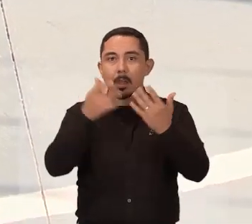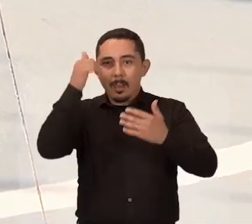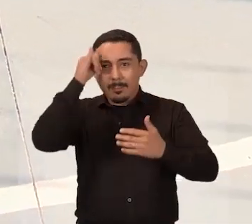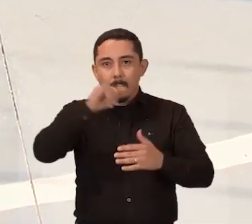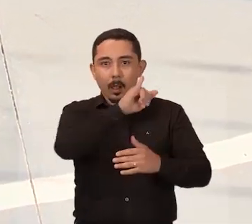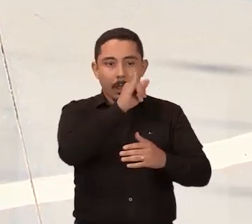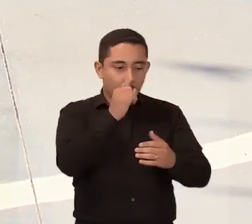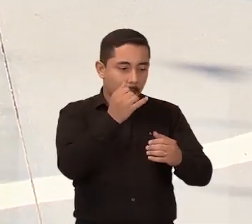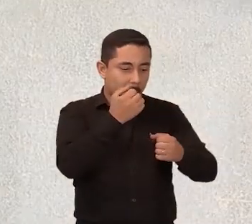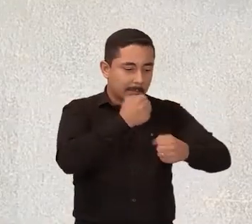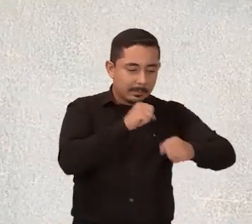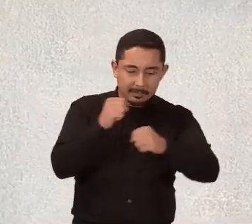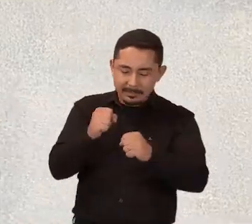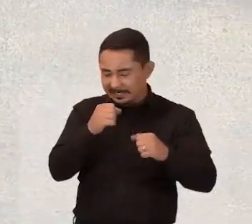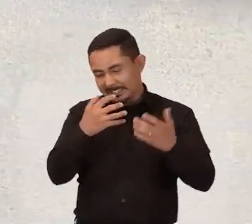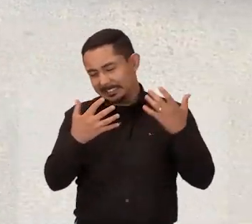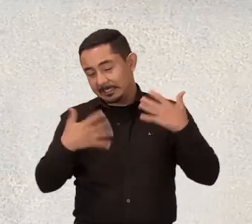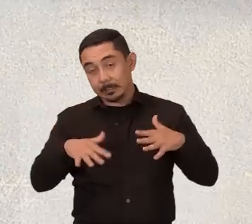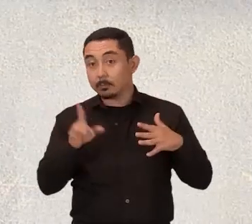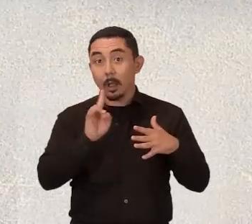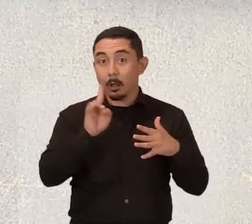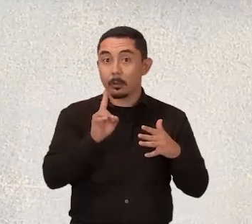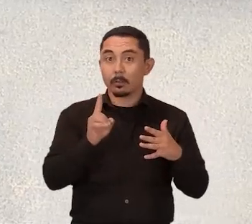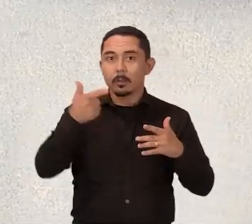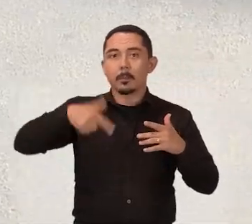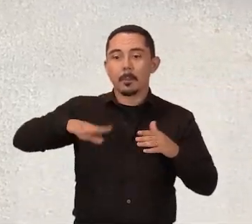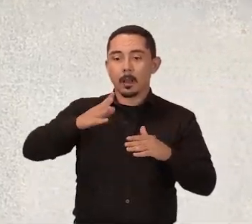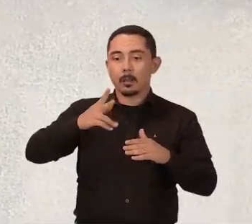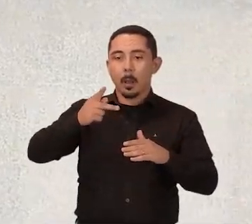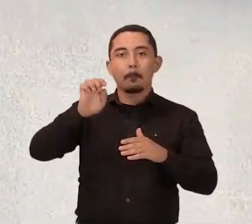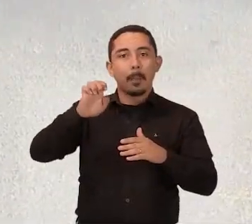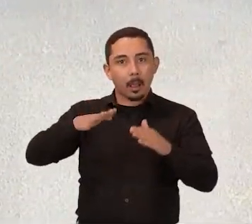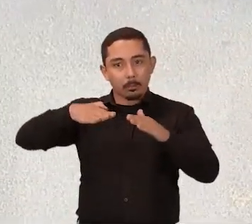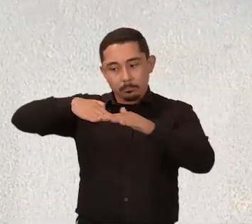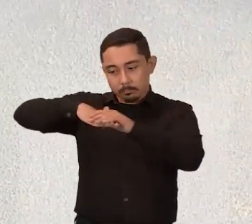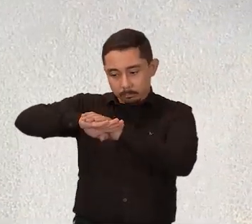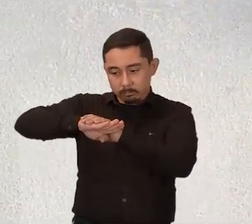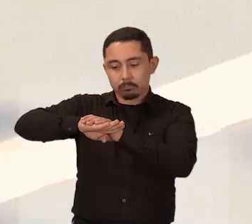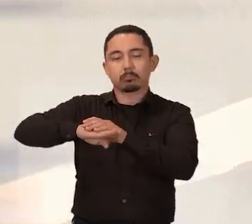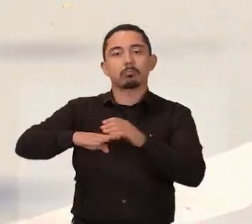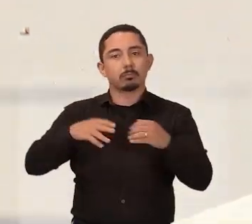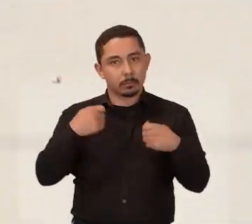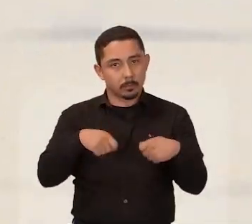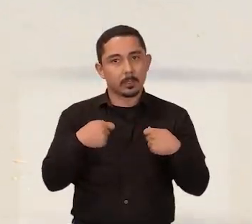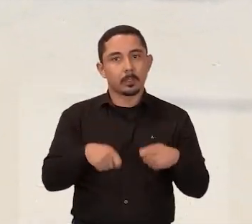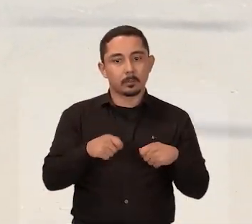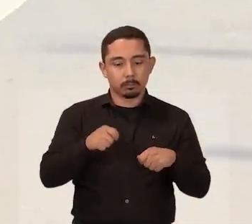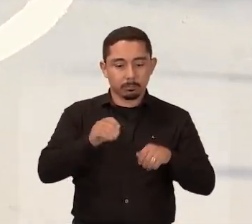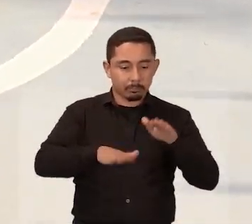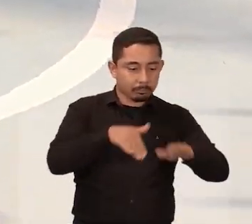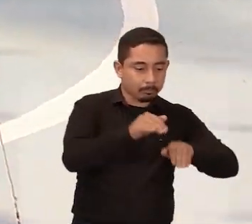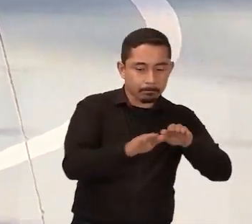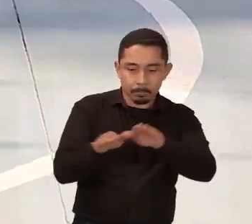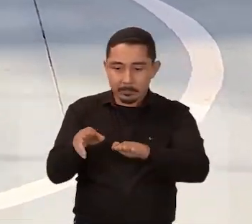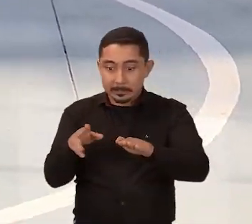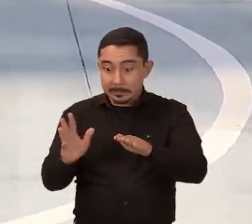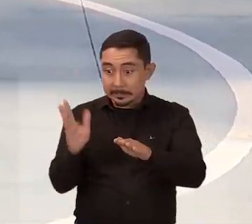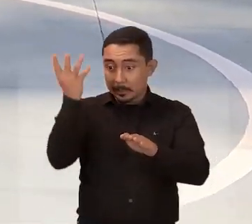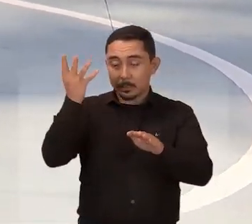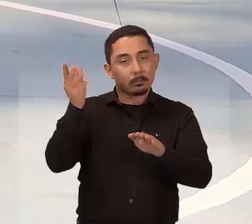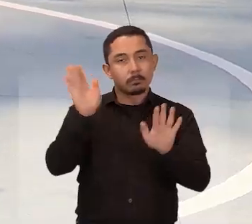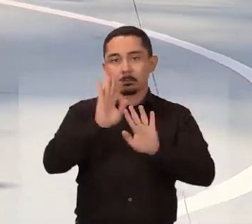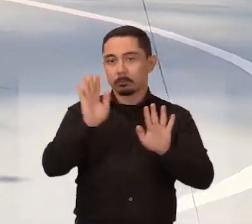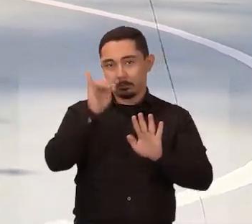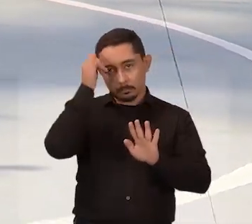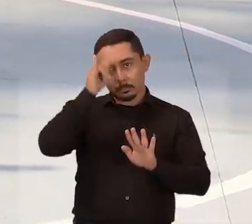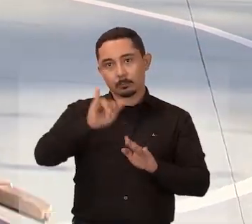machucar com o cabo da vassoura e nos pés as botas para garantir que não vai escorregar ou pisar em algo que possa causar